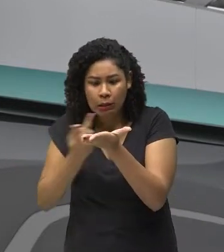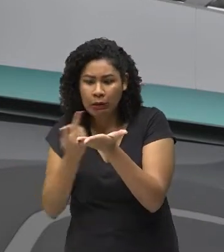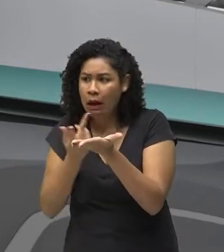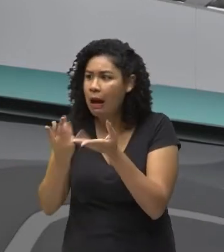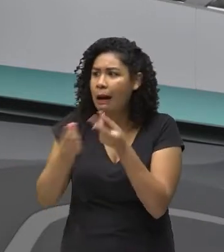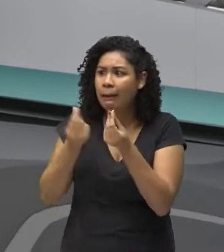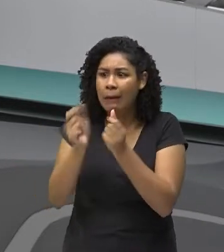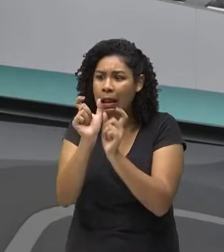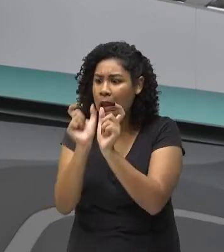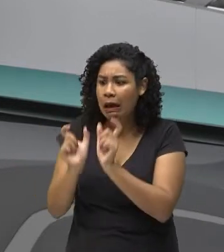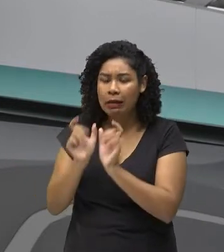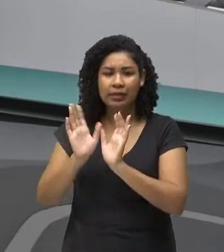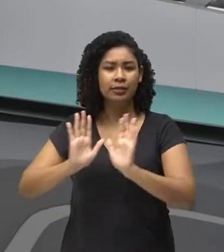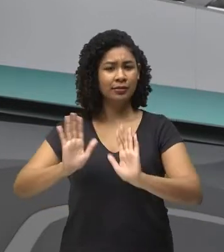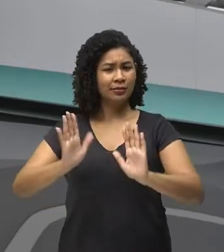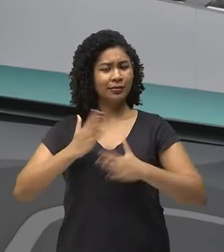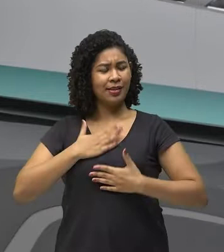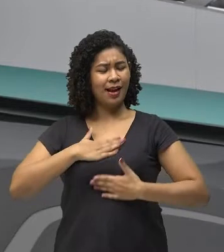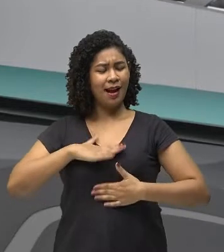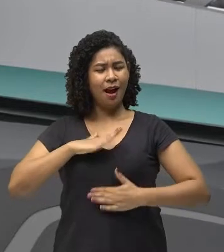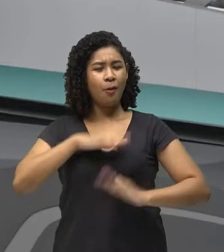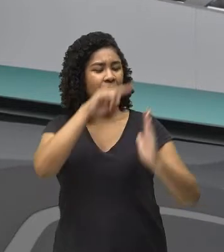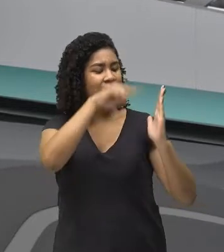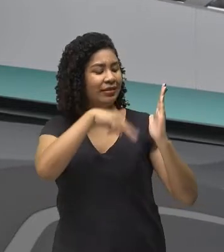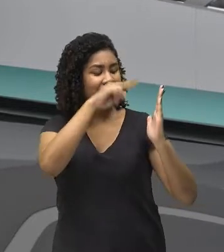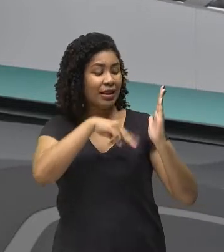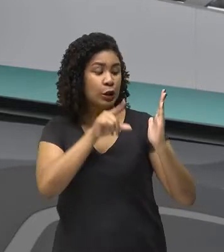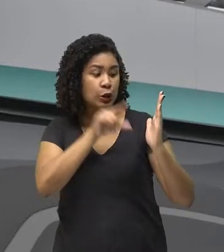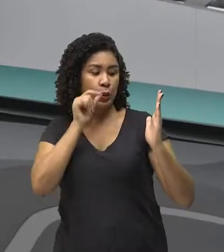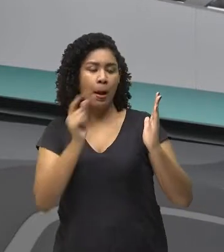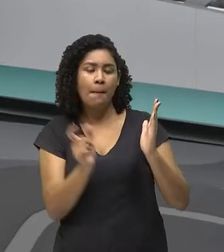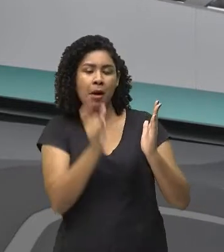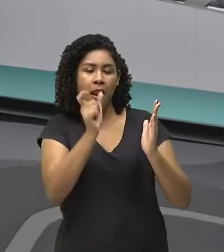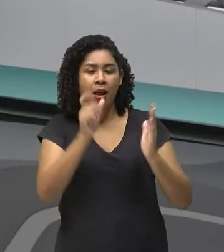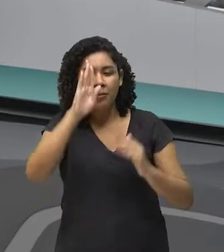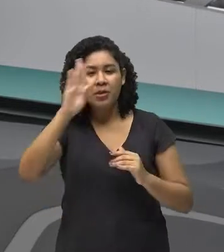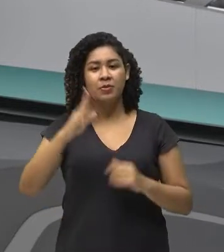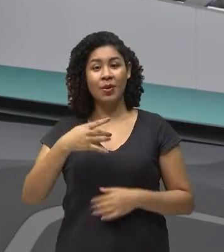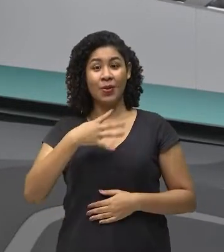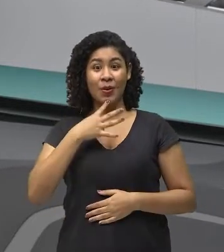que você já conhece, tudo bem? Vamos ver mais um pouquinho sobre o skimming.